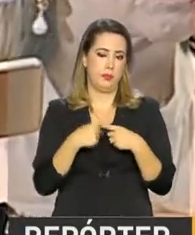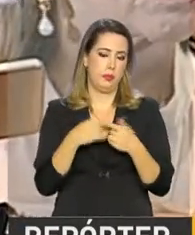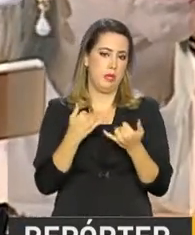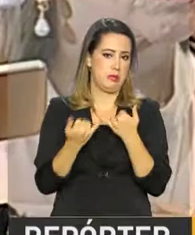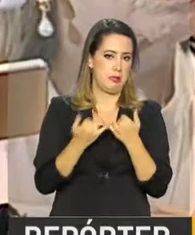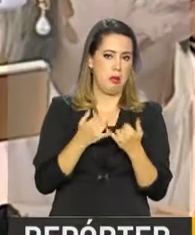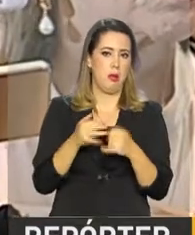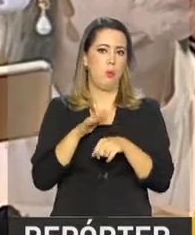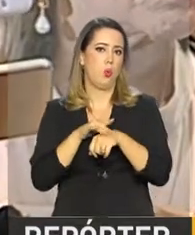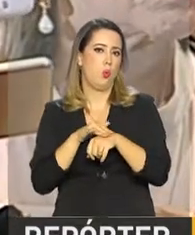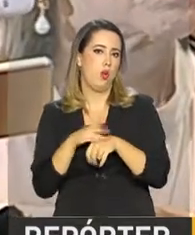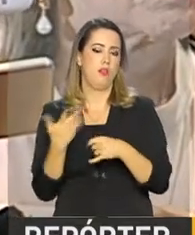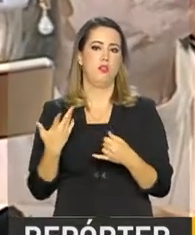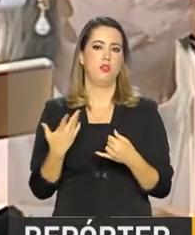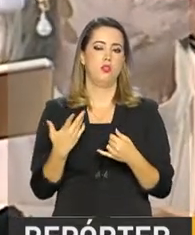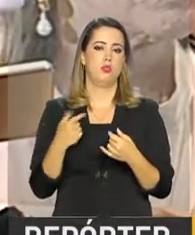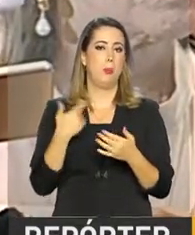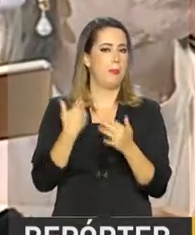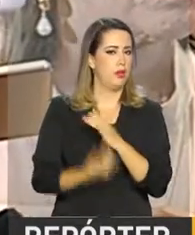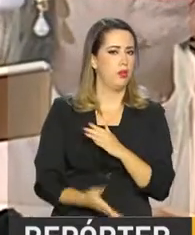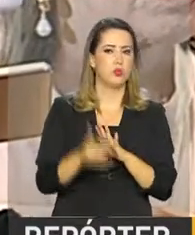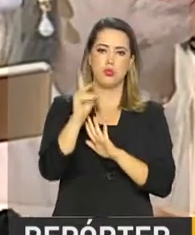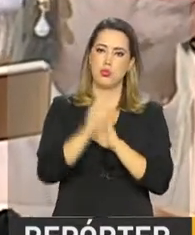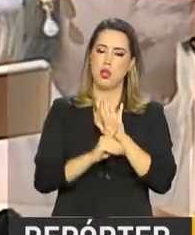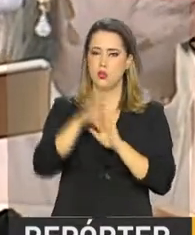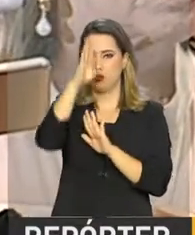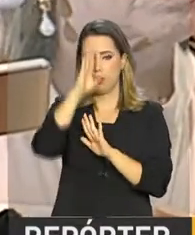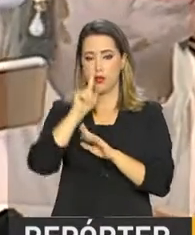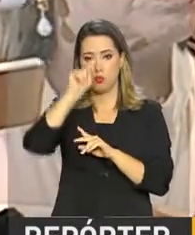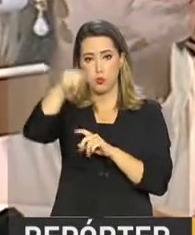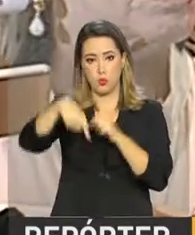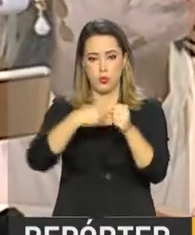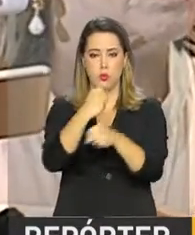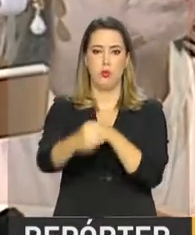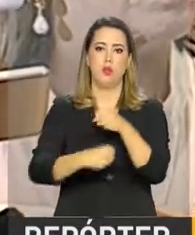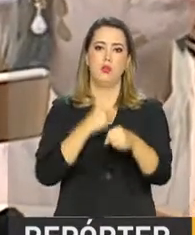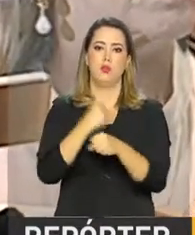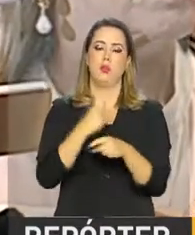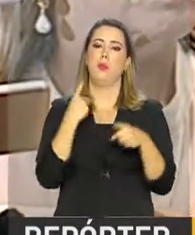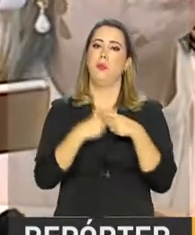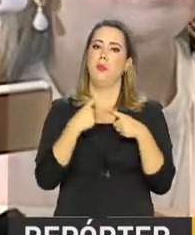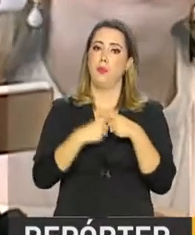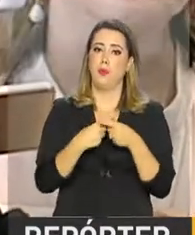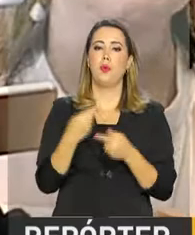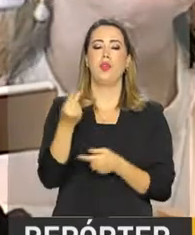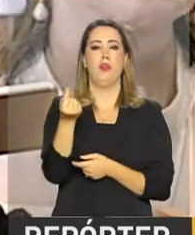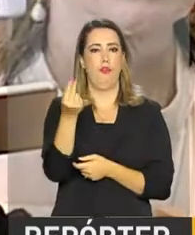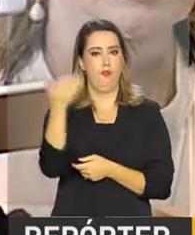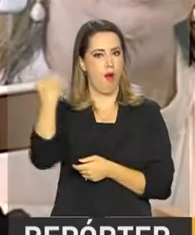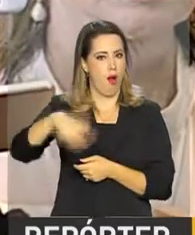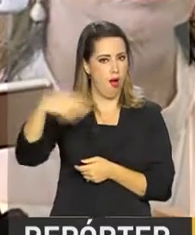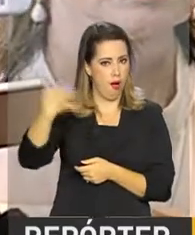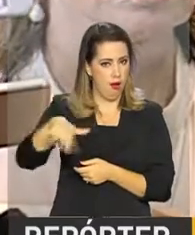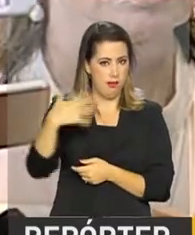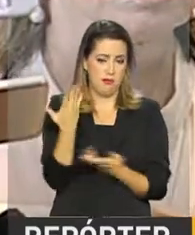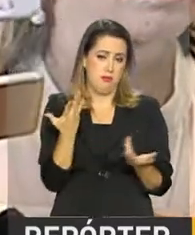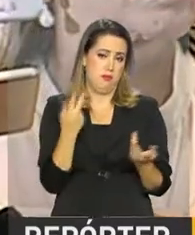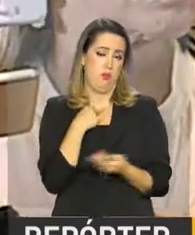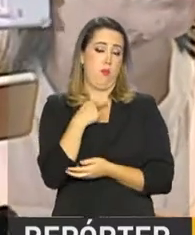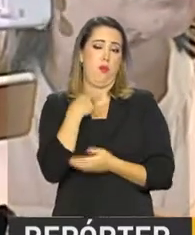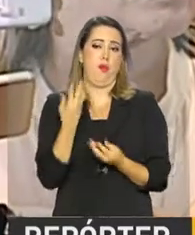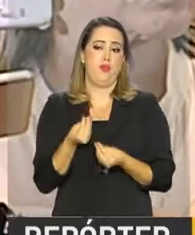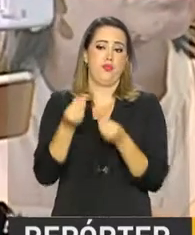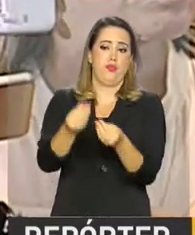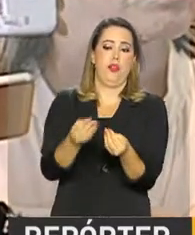exemplo, doença, eles perderão o direito à gratuidade no próximo ano, porque a prova custa caro e, evidentemente, não dá para